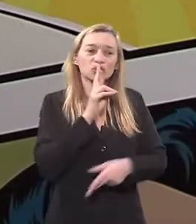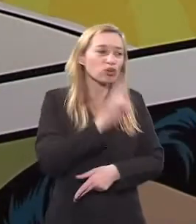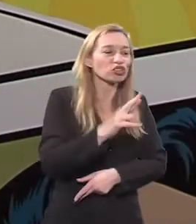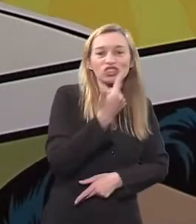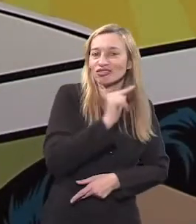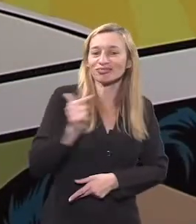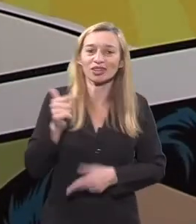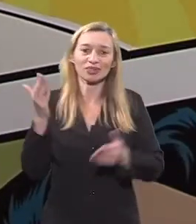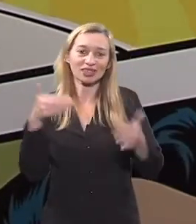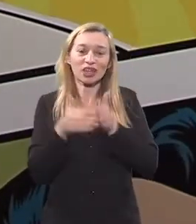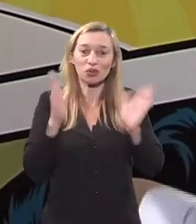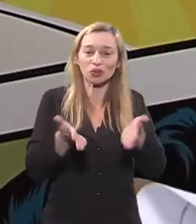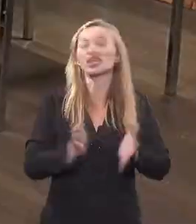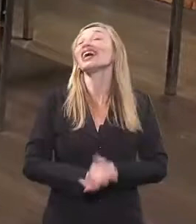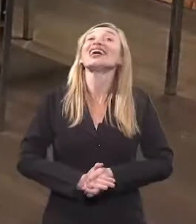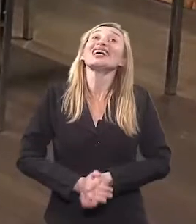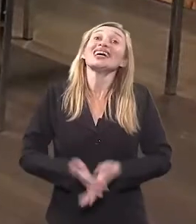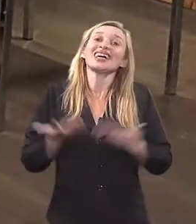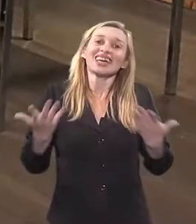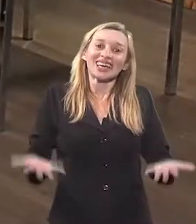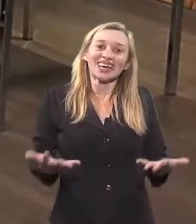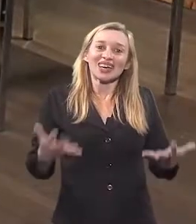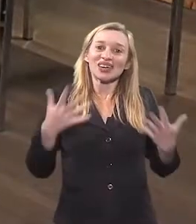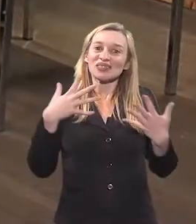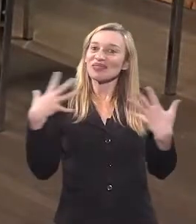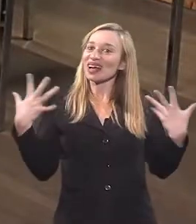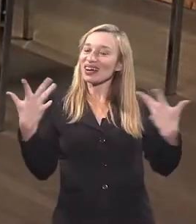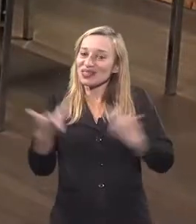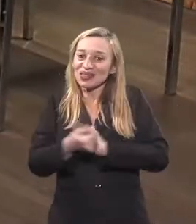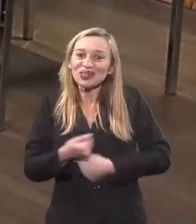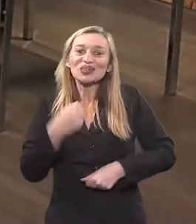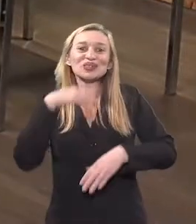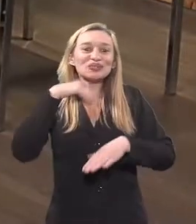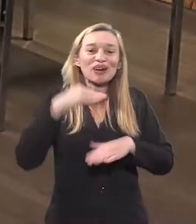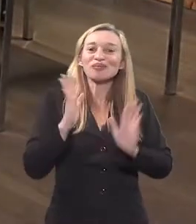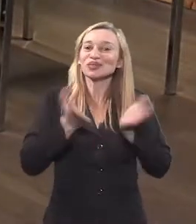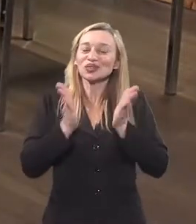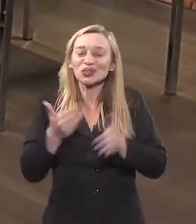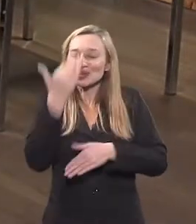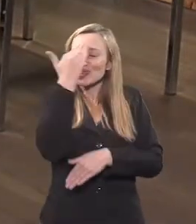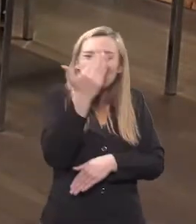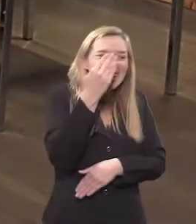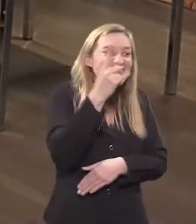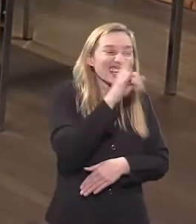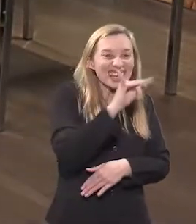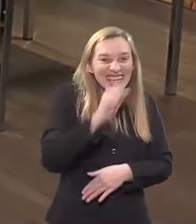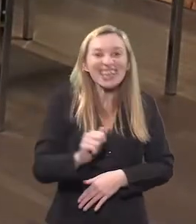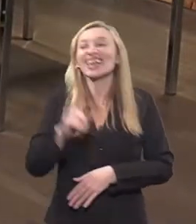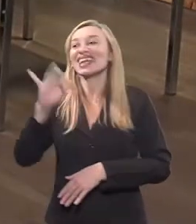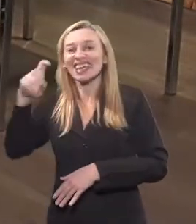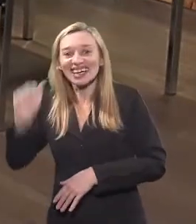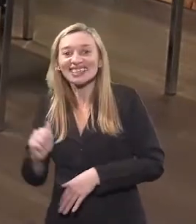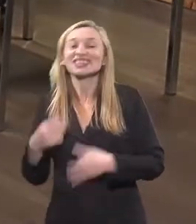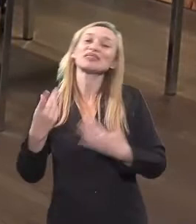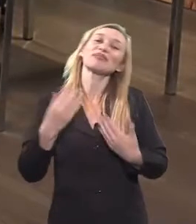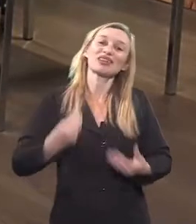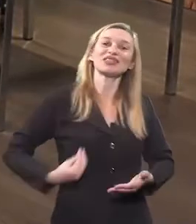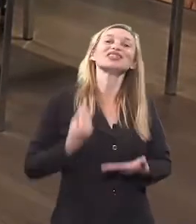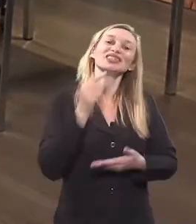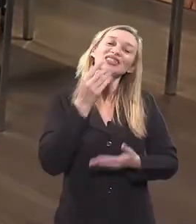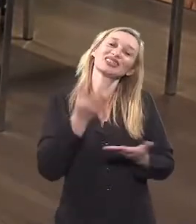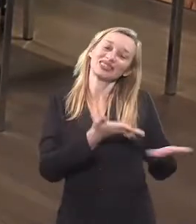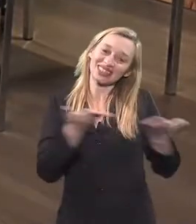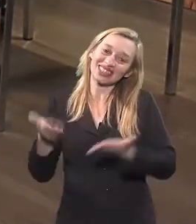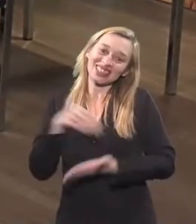até hoje nós não temos. Gente, adorei o nosso bate-papo hoje, de verdade. Obrigada, Lia. Obrigada, Eliana, pela participação de